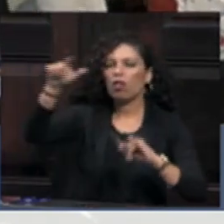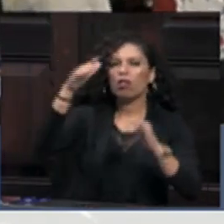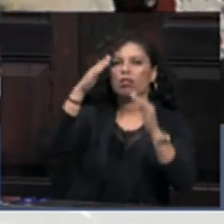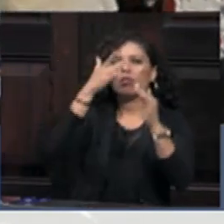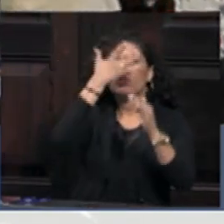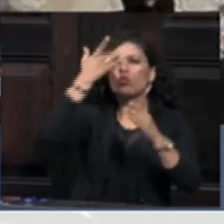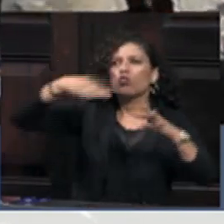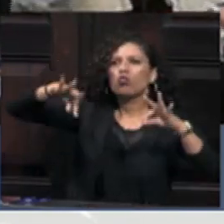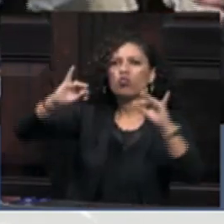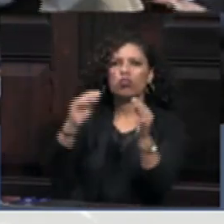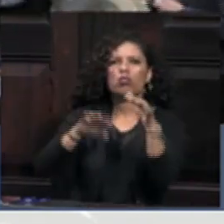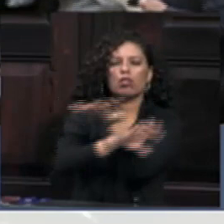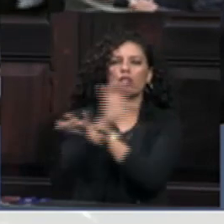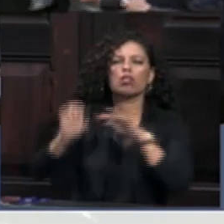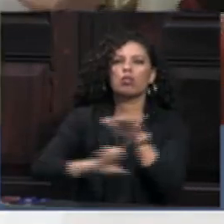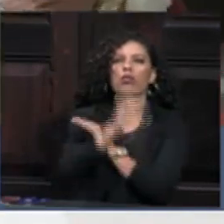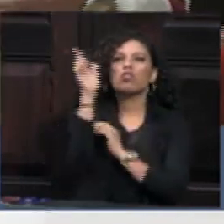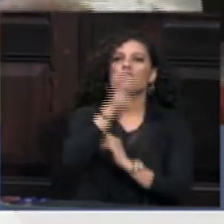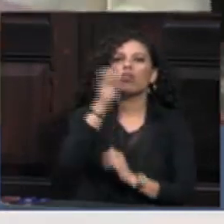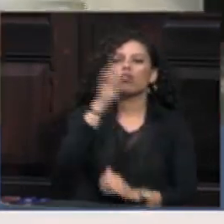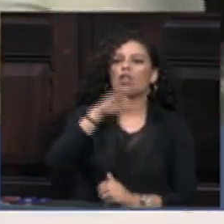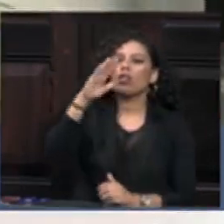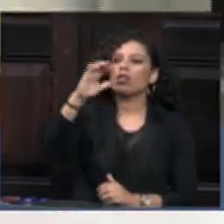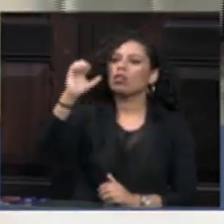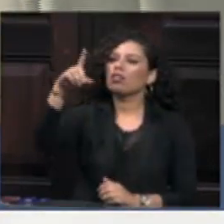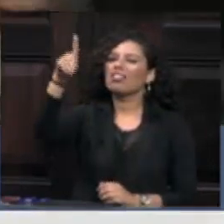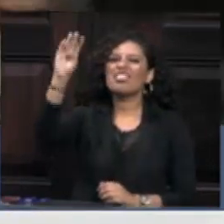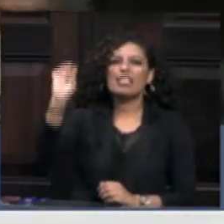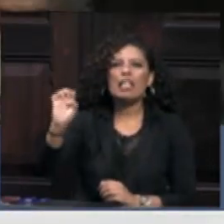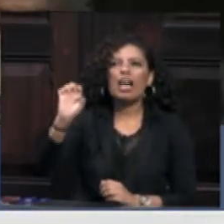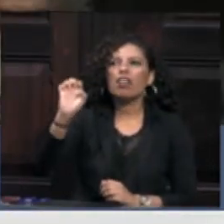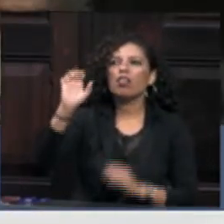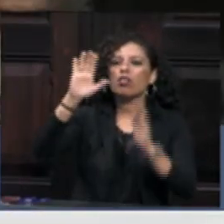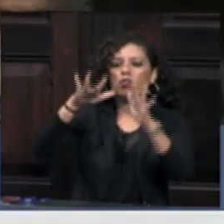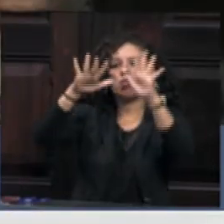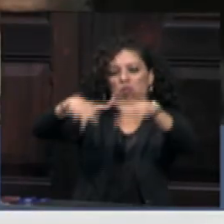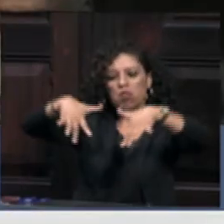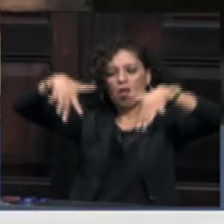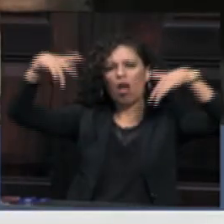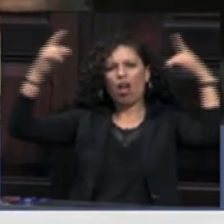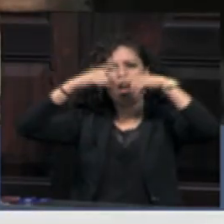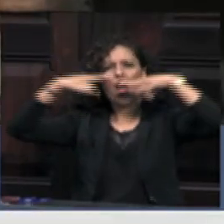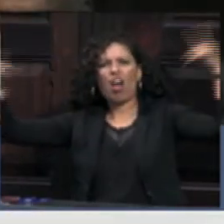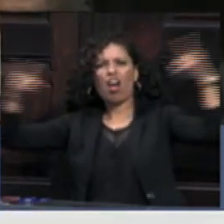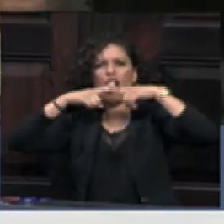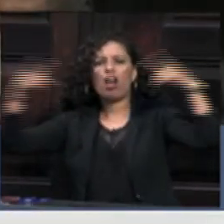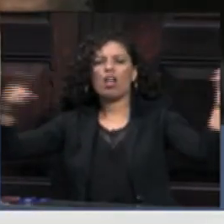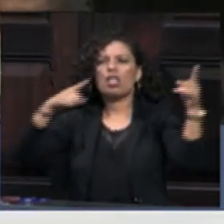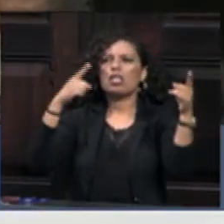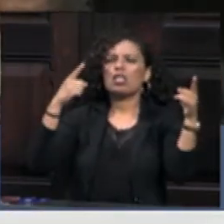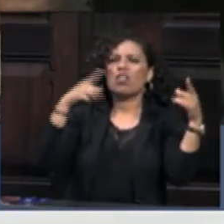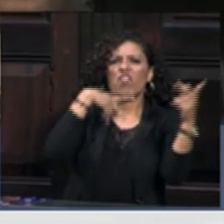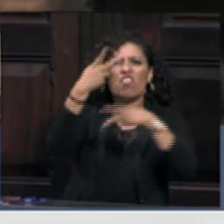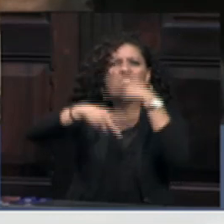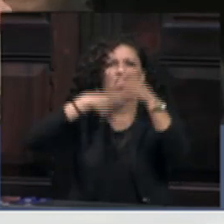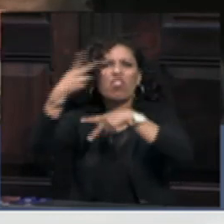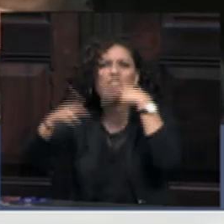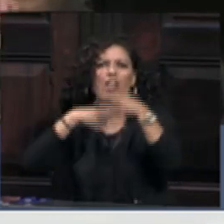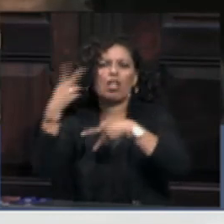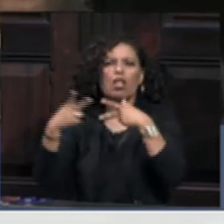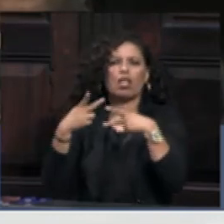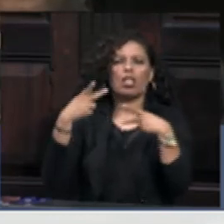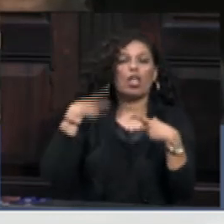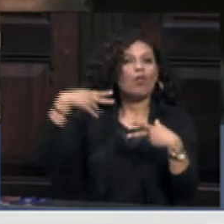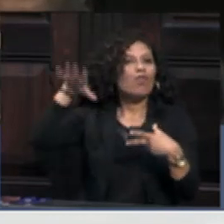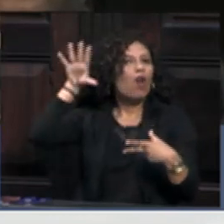Senhor presidente, como foi acordada pela derrubada do veto? Para discutir, nobre deputado Paulo Ramos. Pela